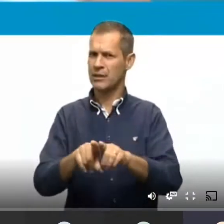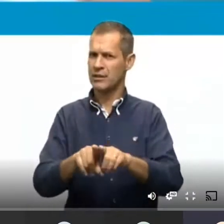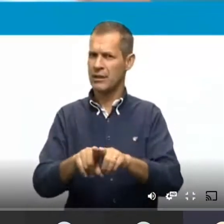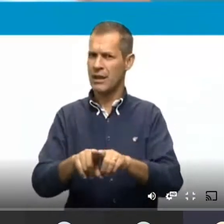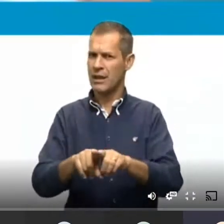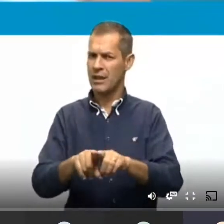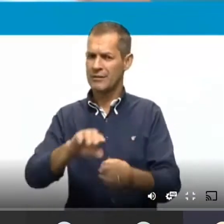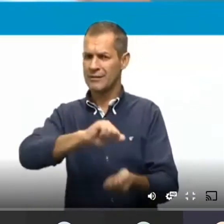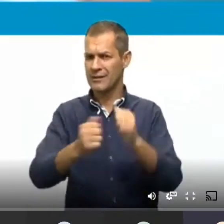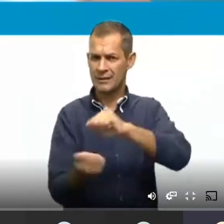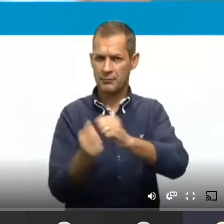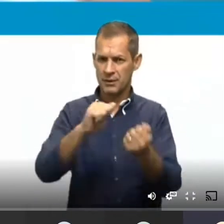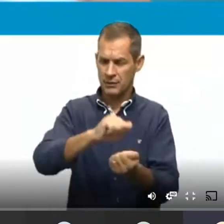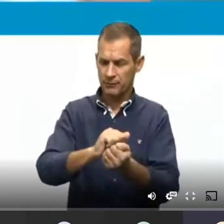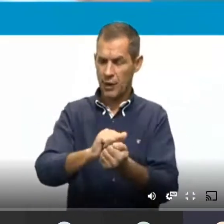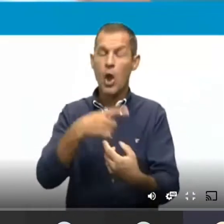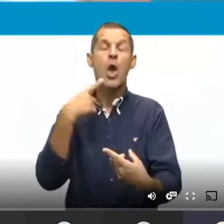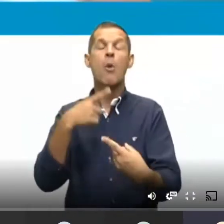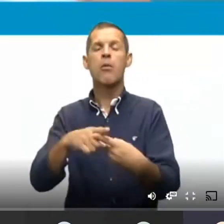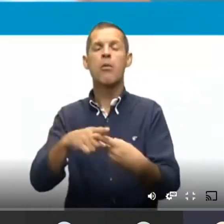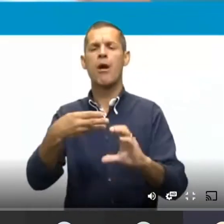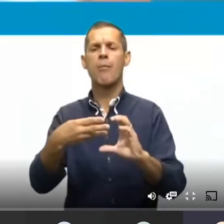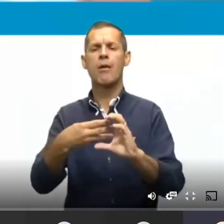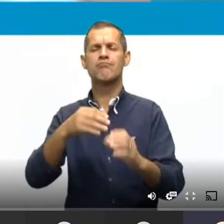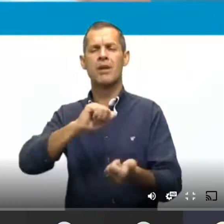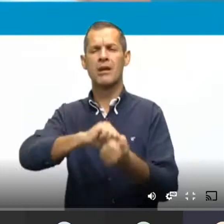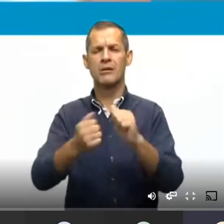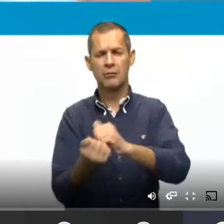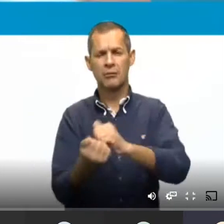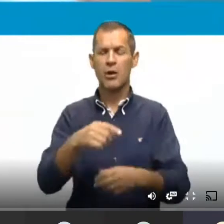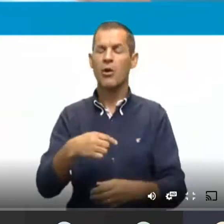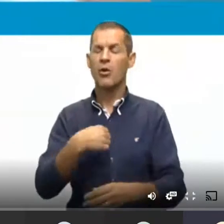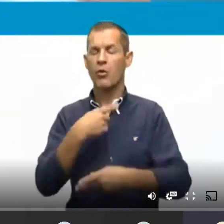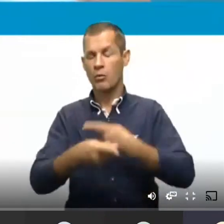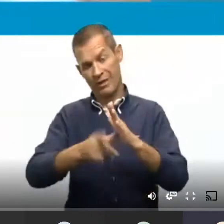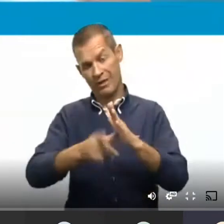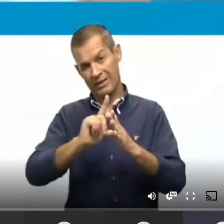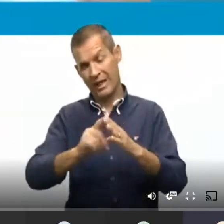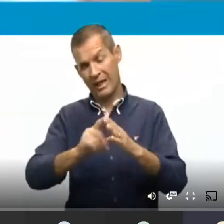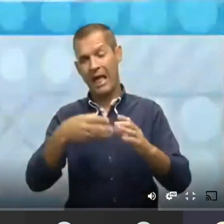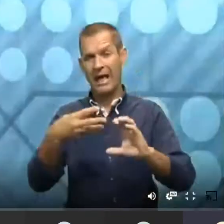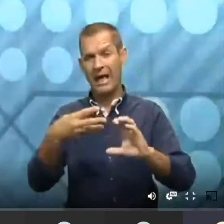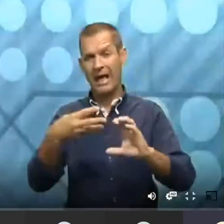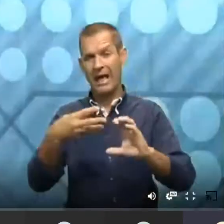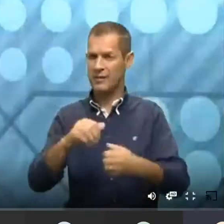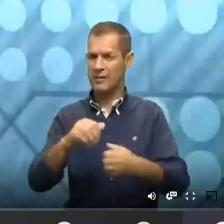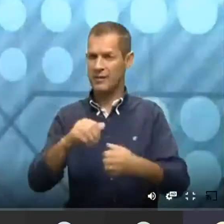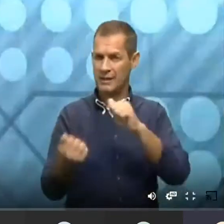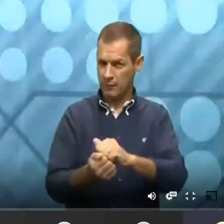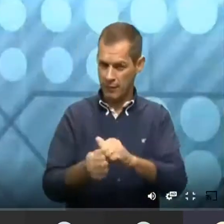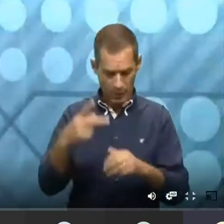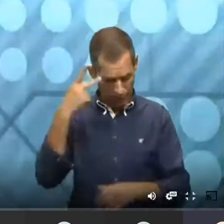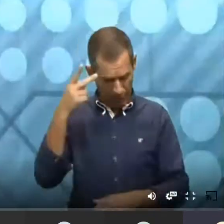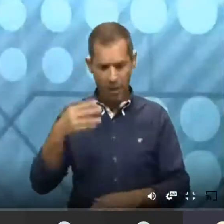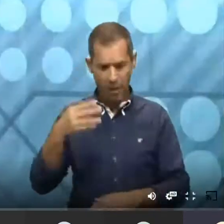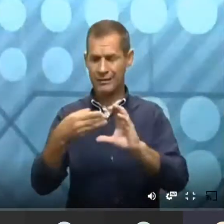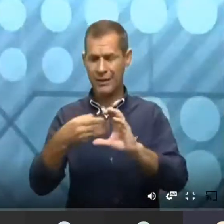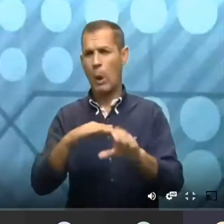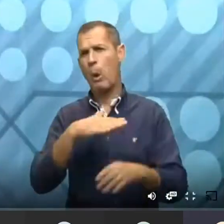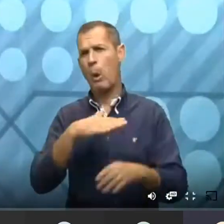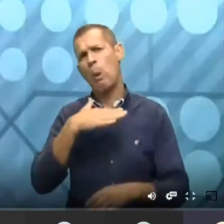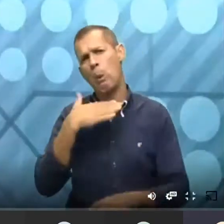também vão se adaptar. E por que elas vão se adaptar? Como eu já comentei, elas precisam se adaptar para que